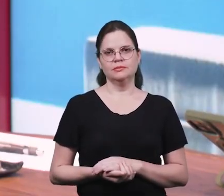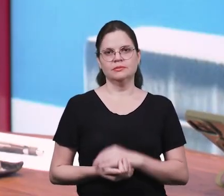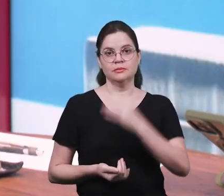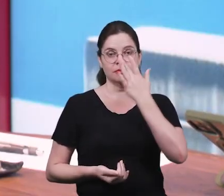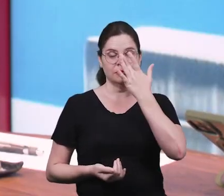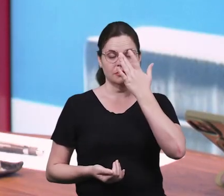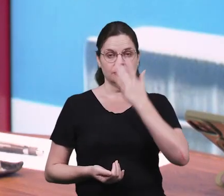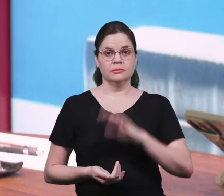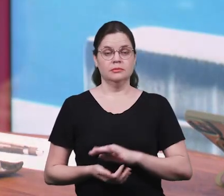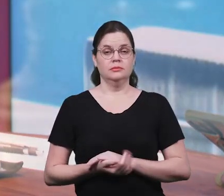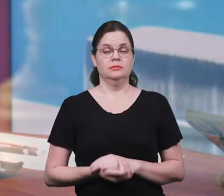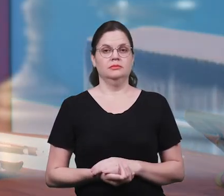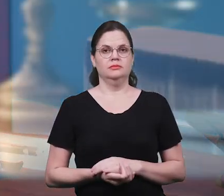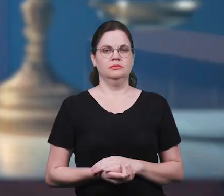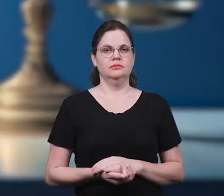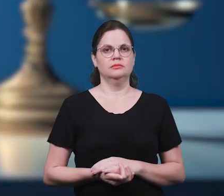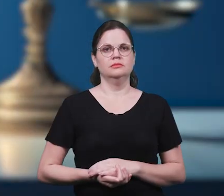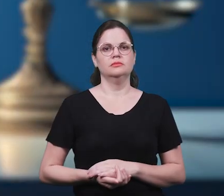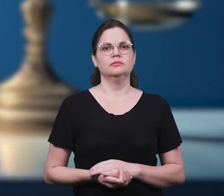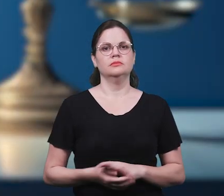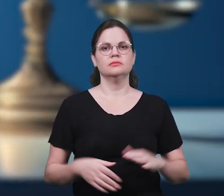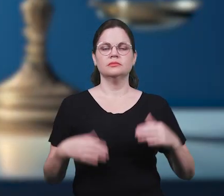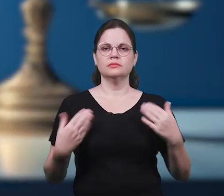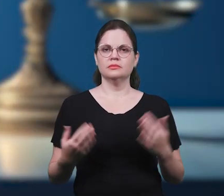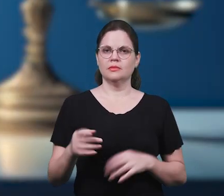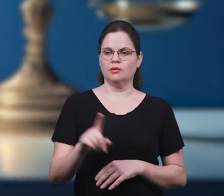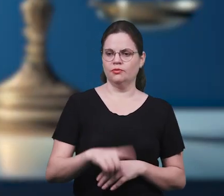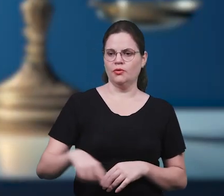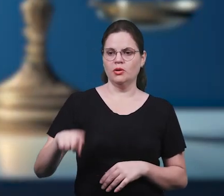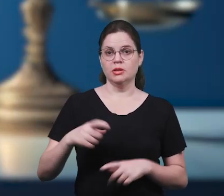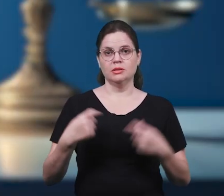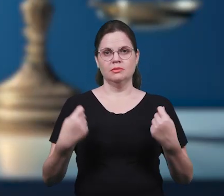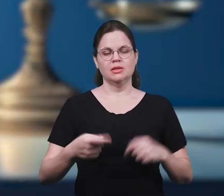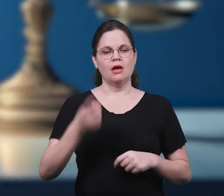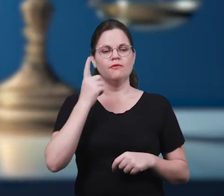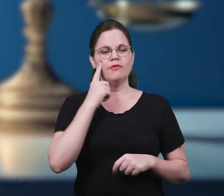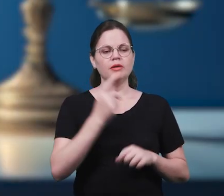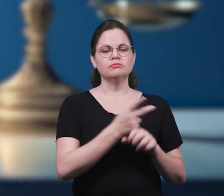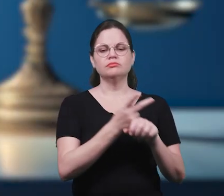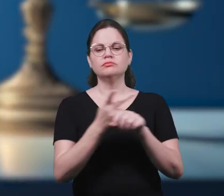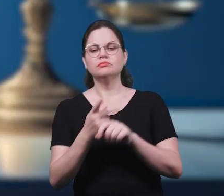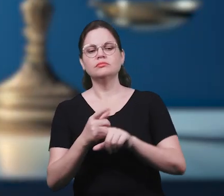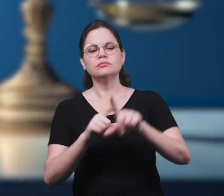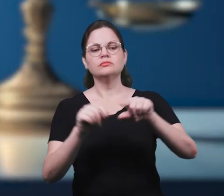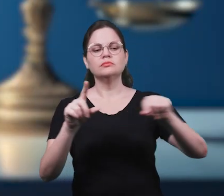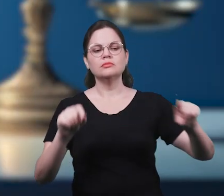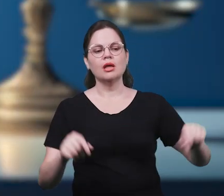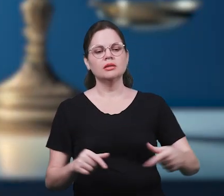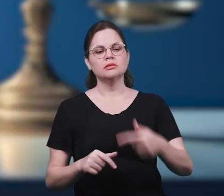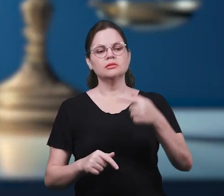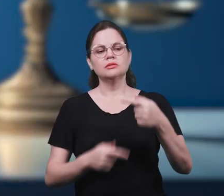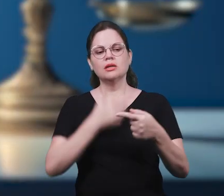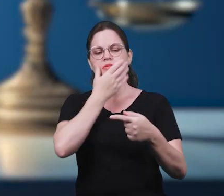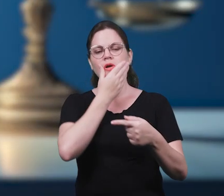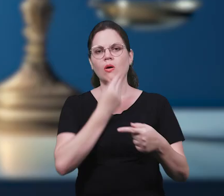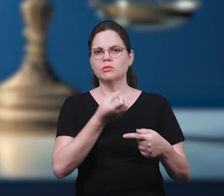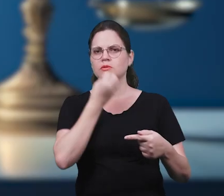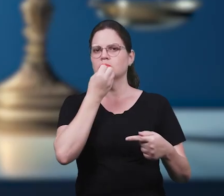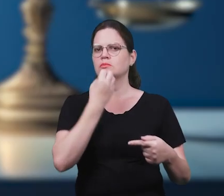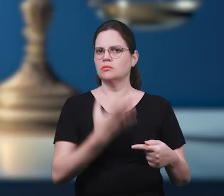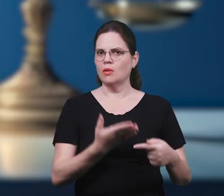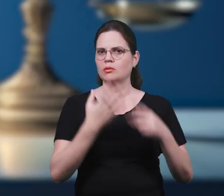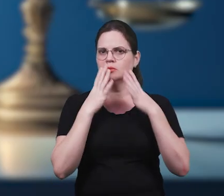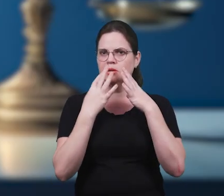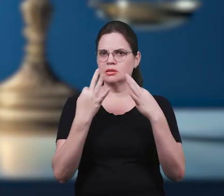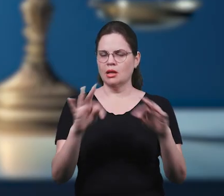diz o seguinte: escolhei, pois, irmãos, dentre vós, 7 varões de boa reputação, cheios